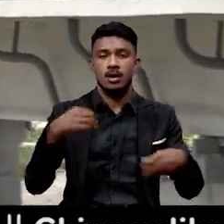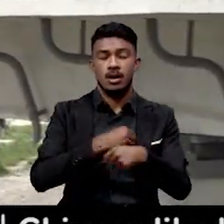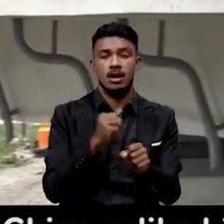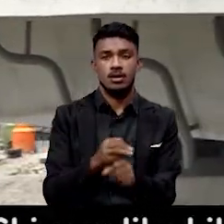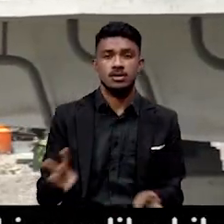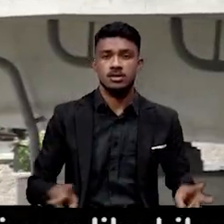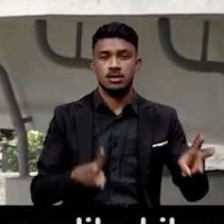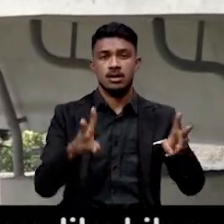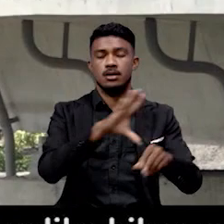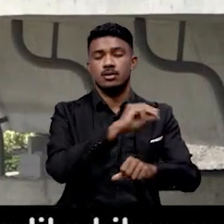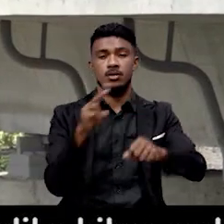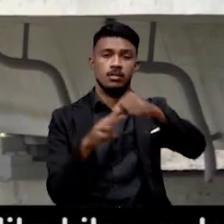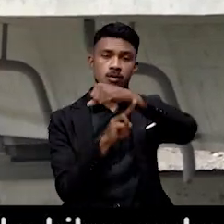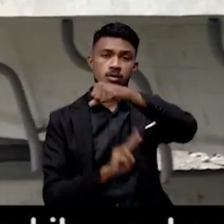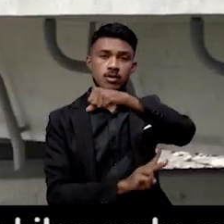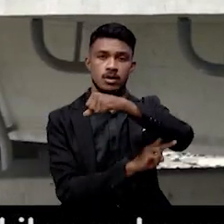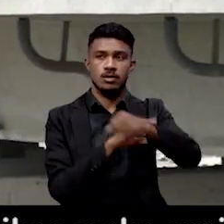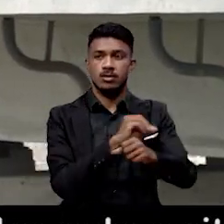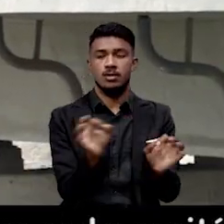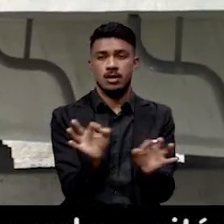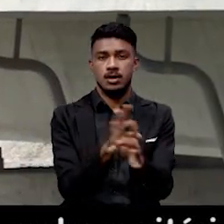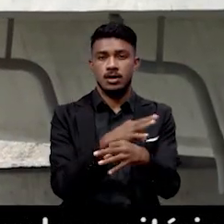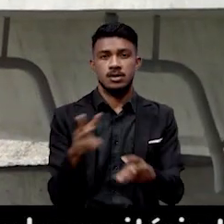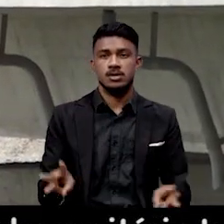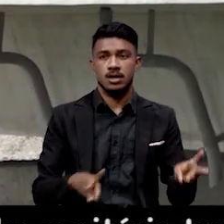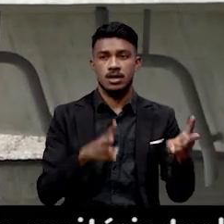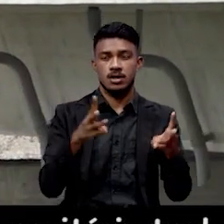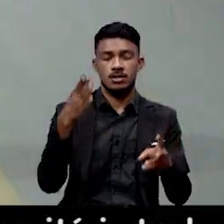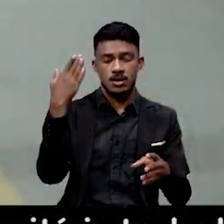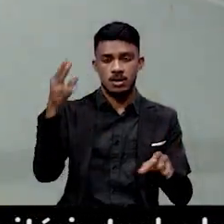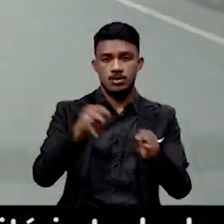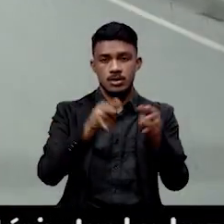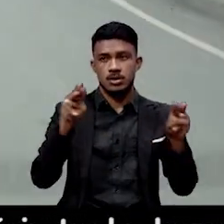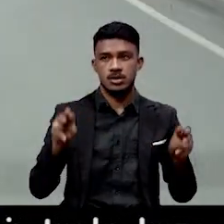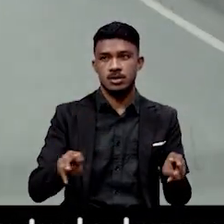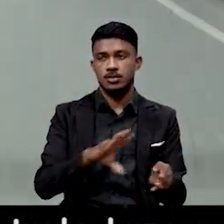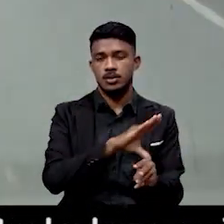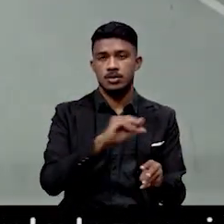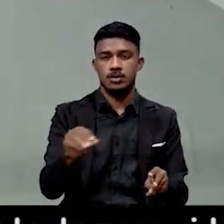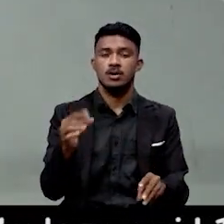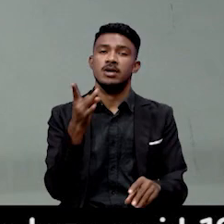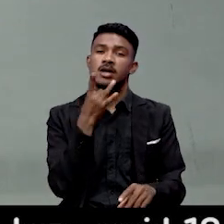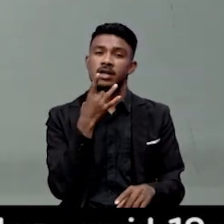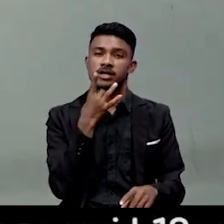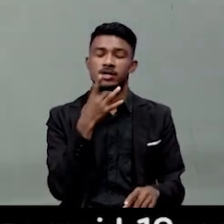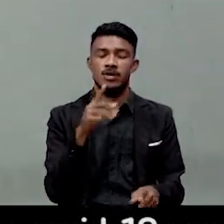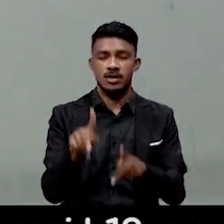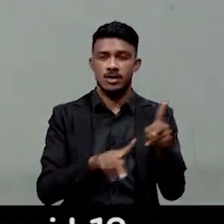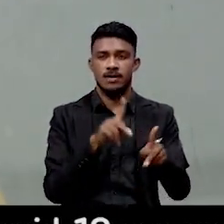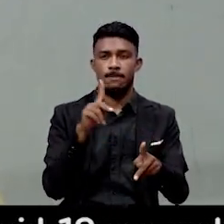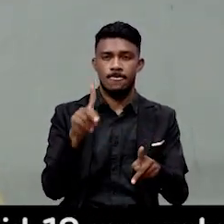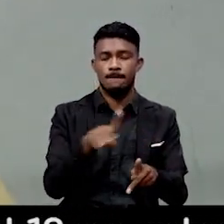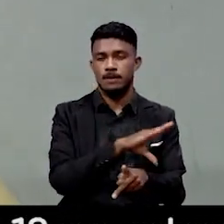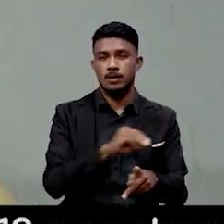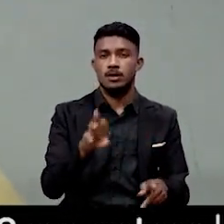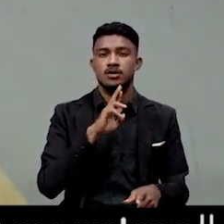no ponte balung, reabilita mos estrada balung liga ba município, dada linha eletricidade ba população, no